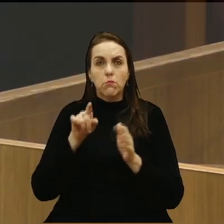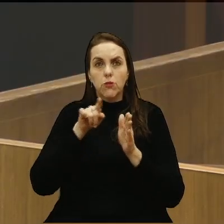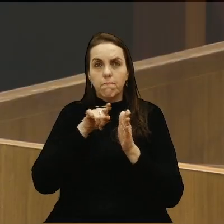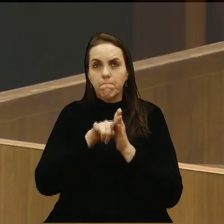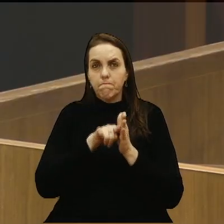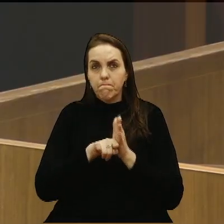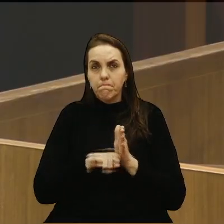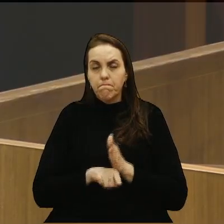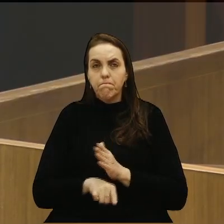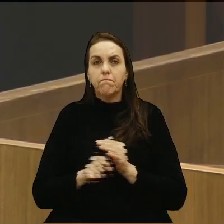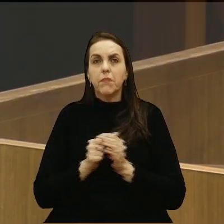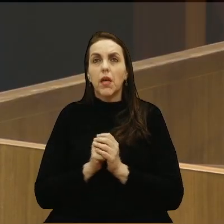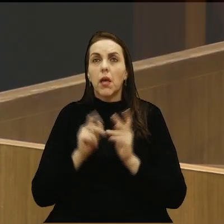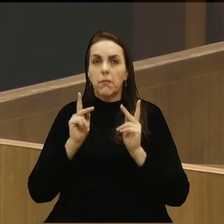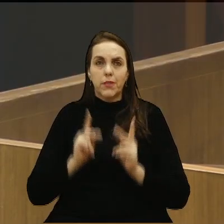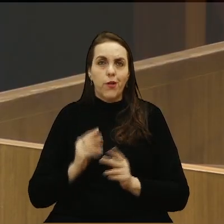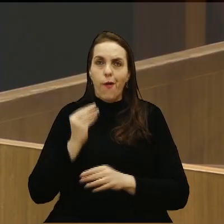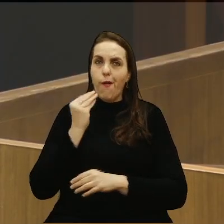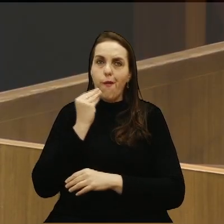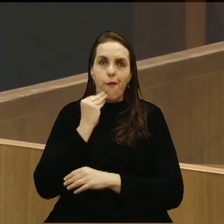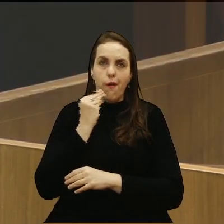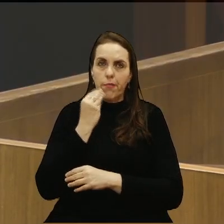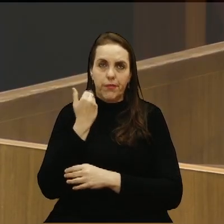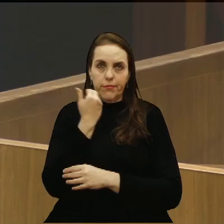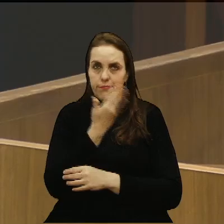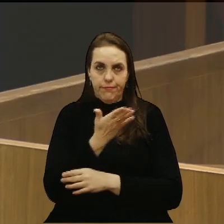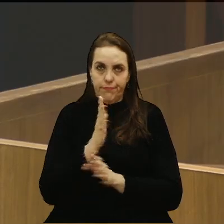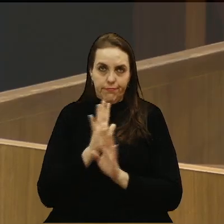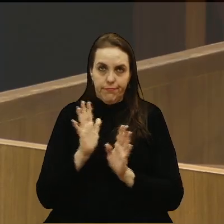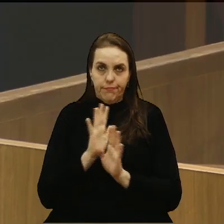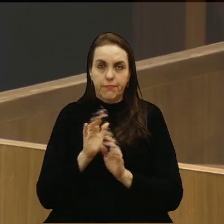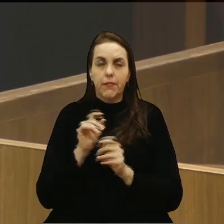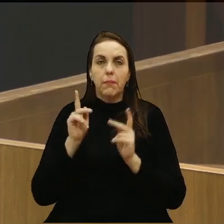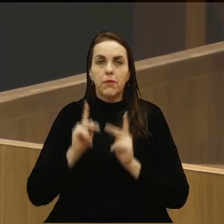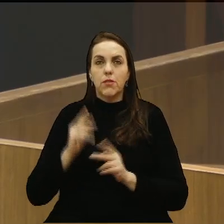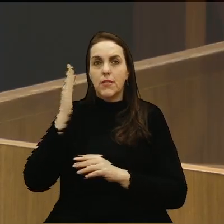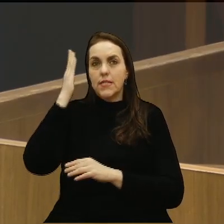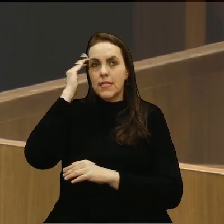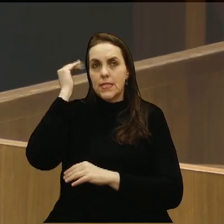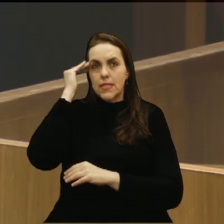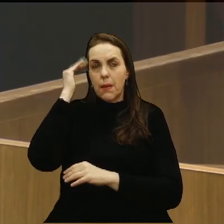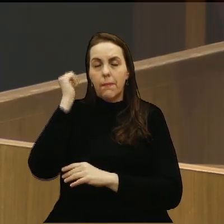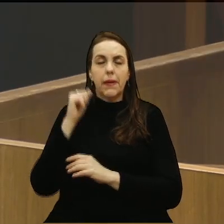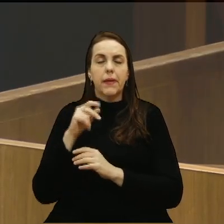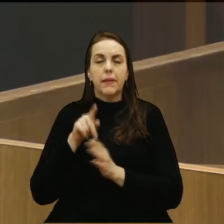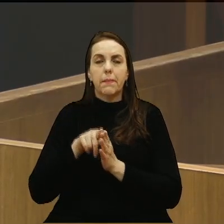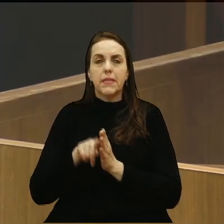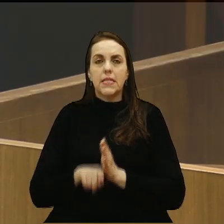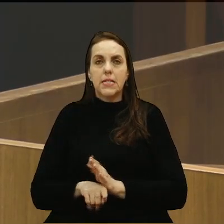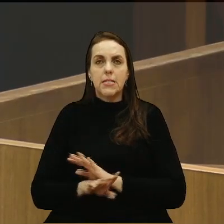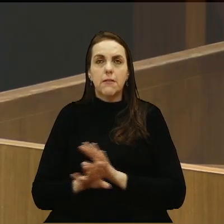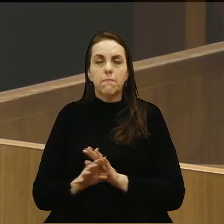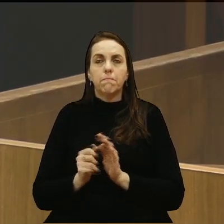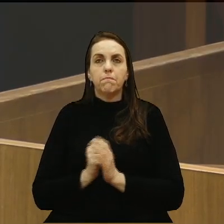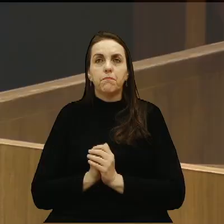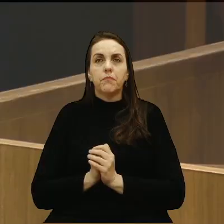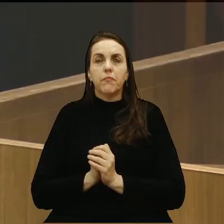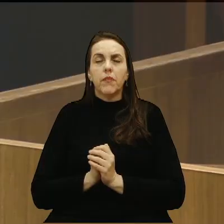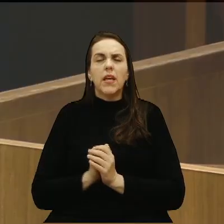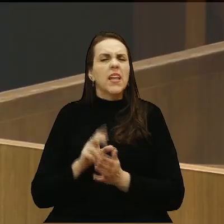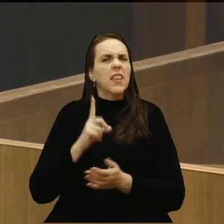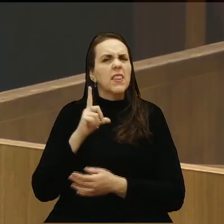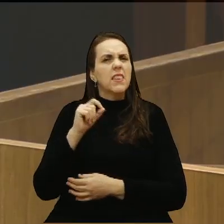por óbvio, não sabiam quem queria saber da pesquisa, né? Desculpe o pleonasmo. E aí, nesses